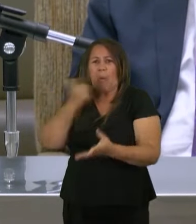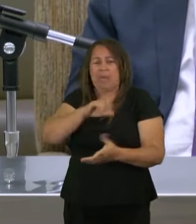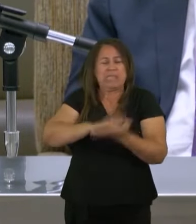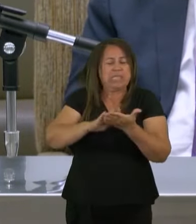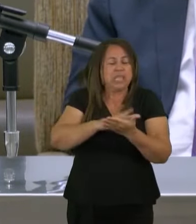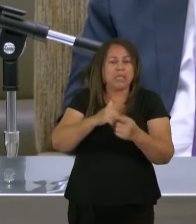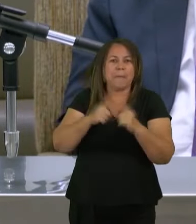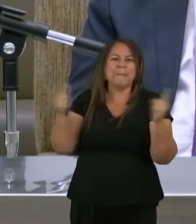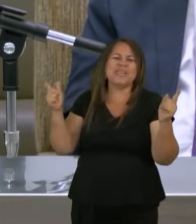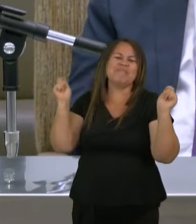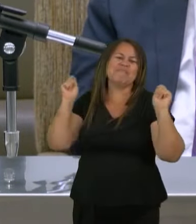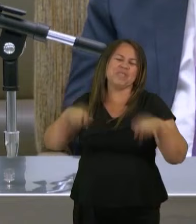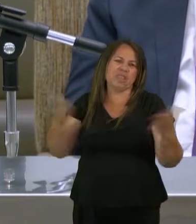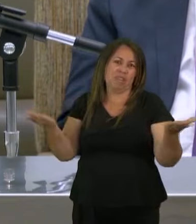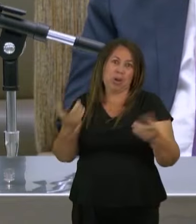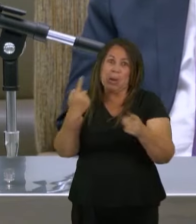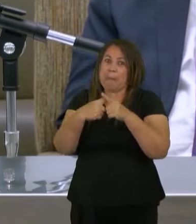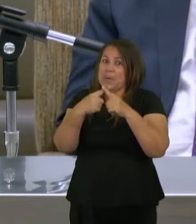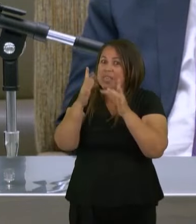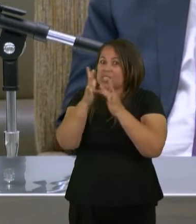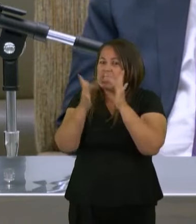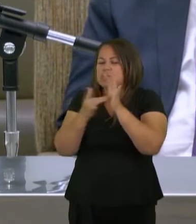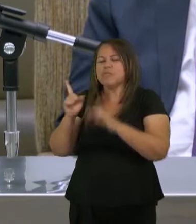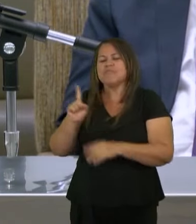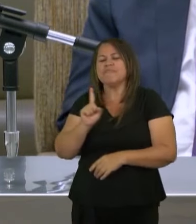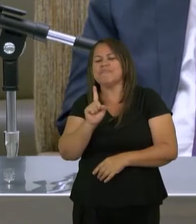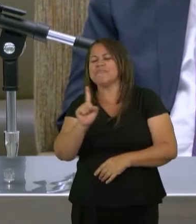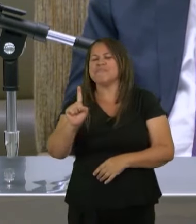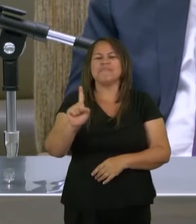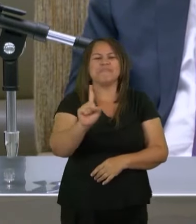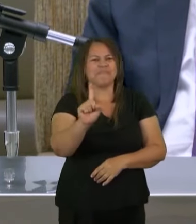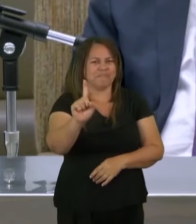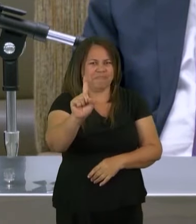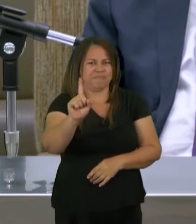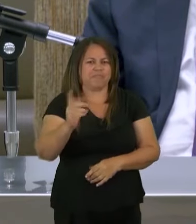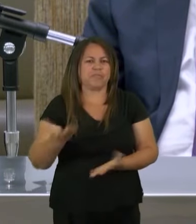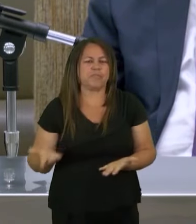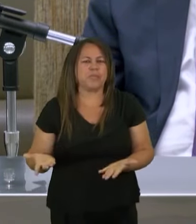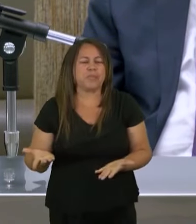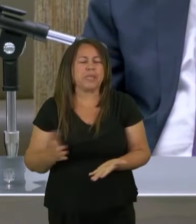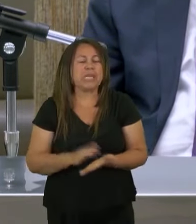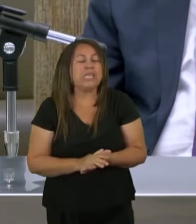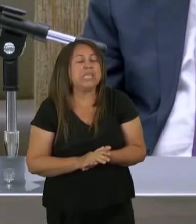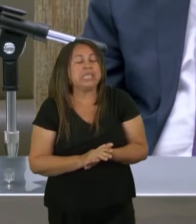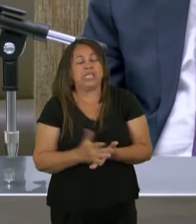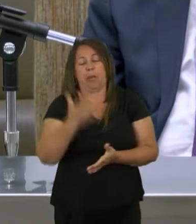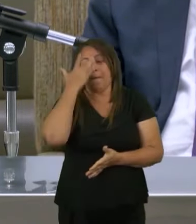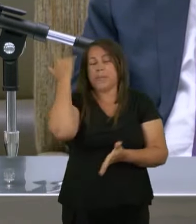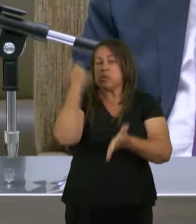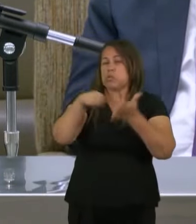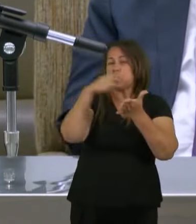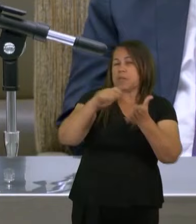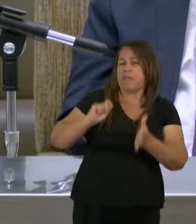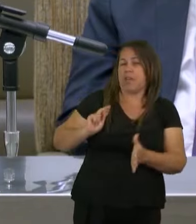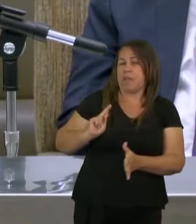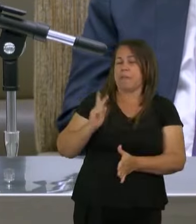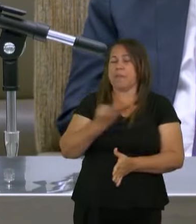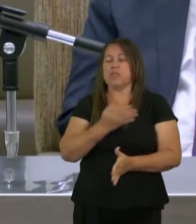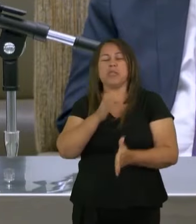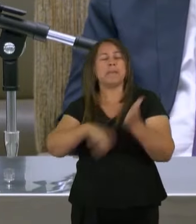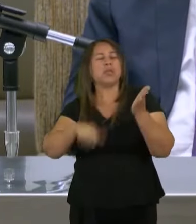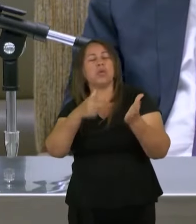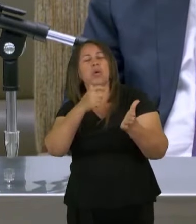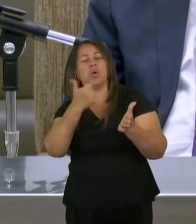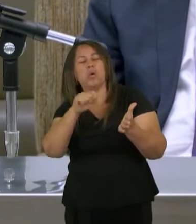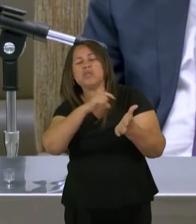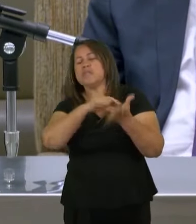Jesus estava passando por aquele lugar. O escritor aos Hebreus, capítulo 11, versículo 1, ele